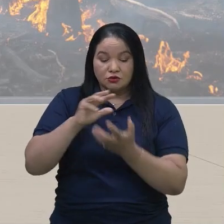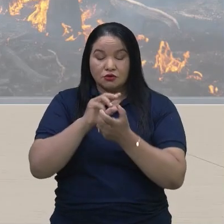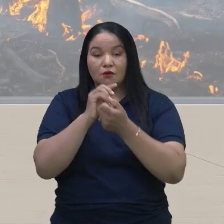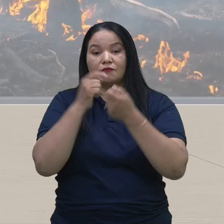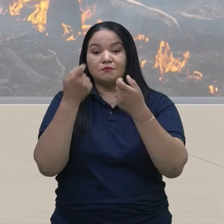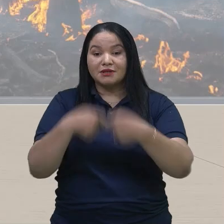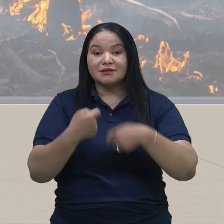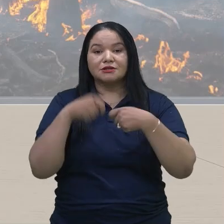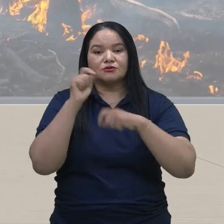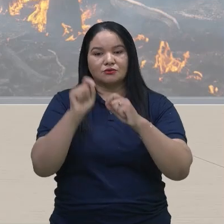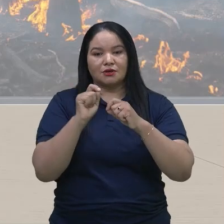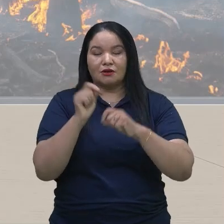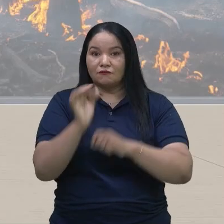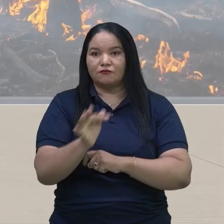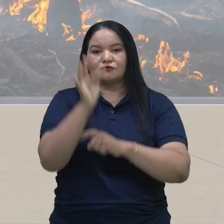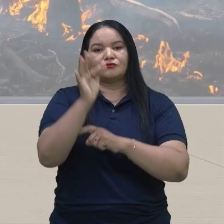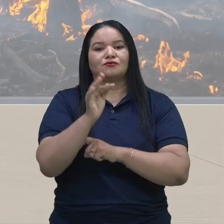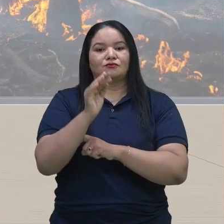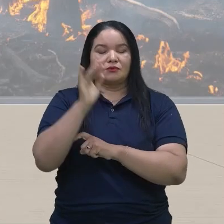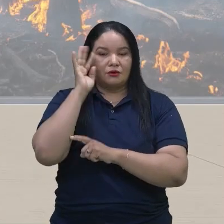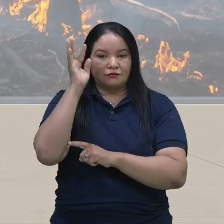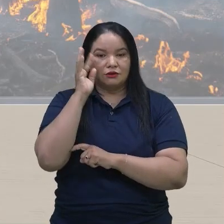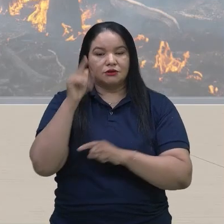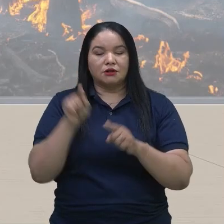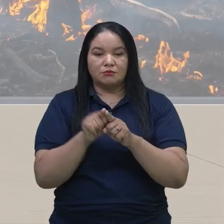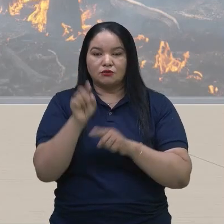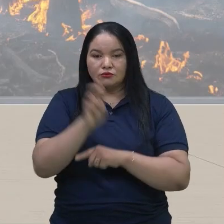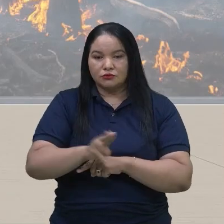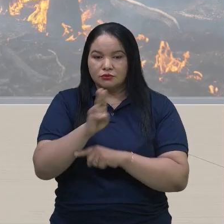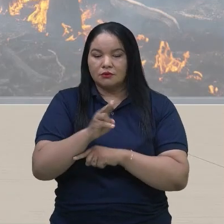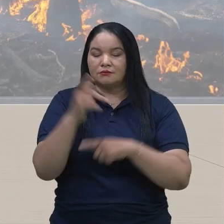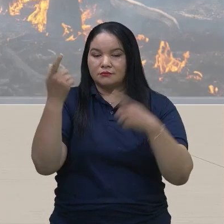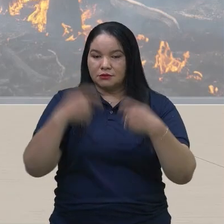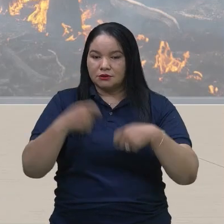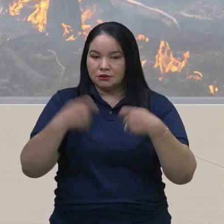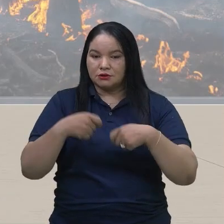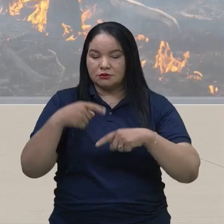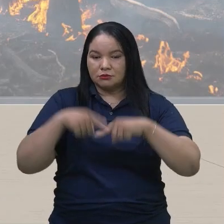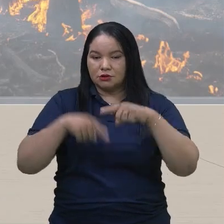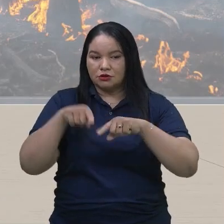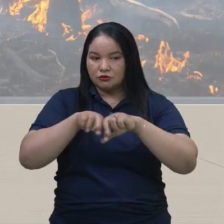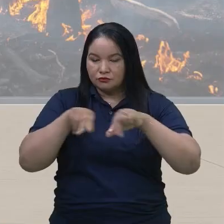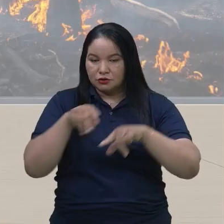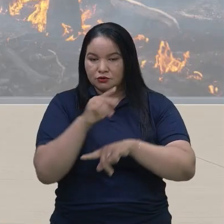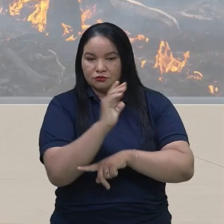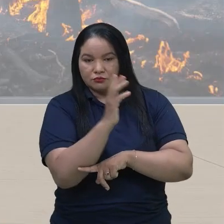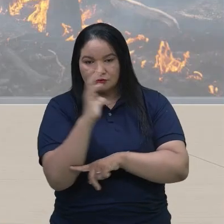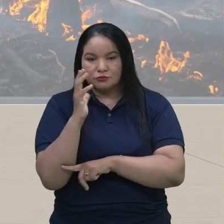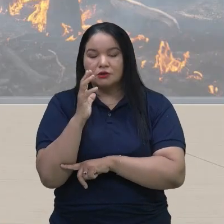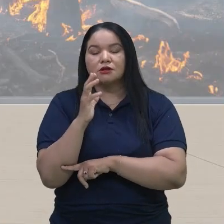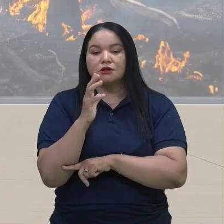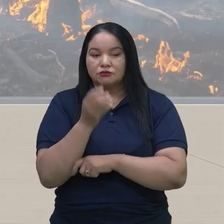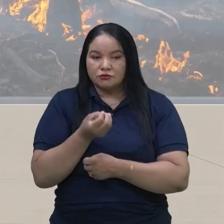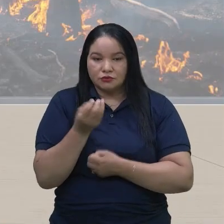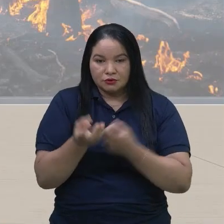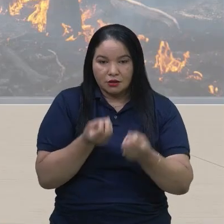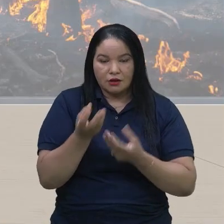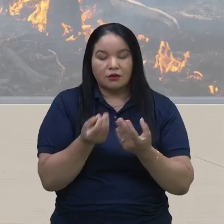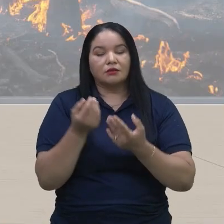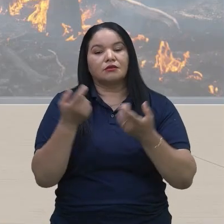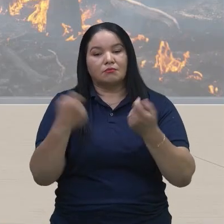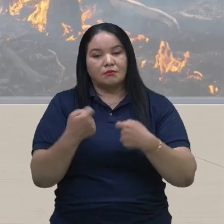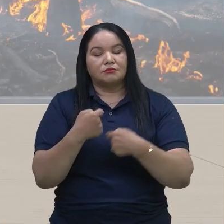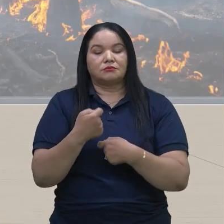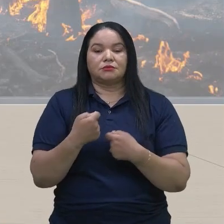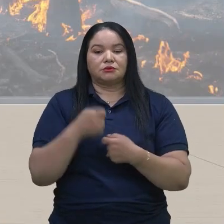pensar nas nossas próximas gerações, né, para utilizar também dos recursos que a floresta ela fornece aí pra gente, né? E